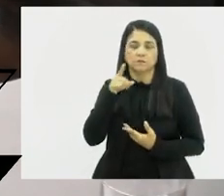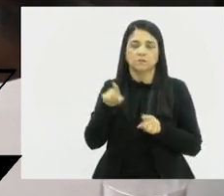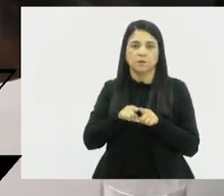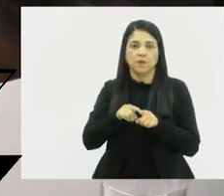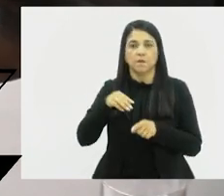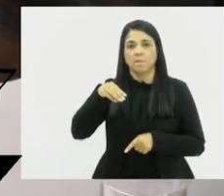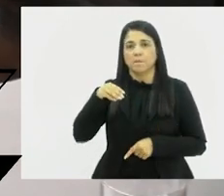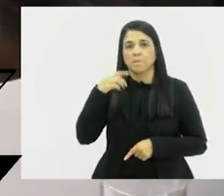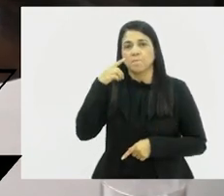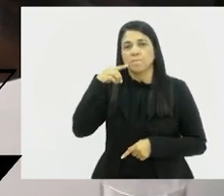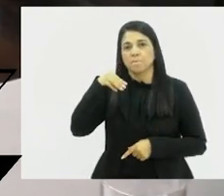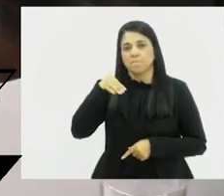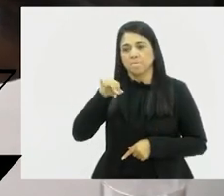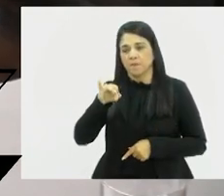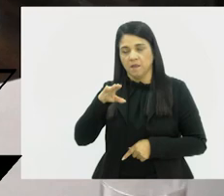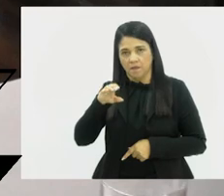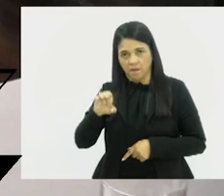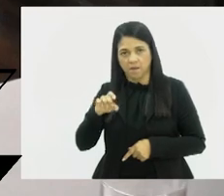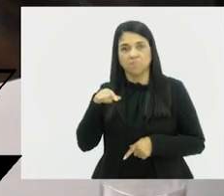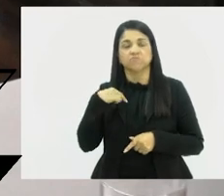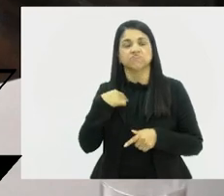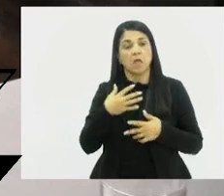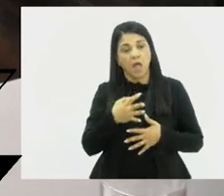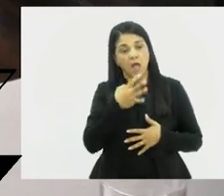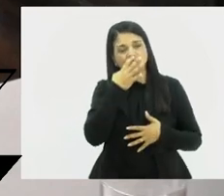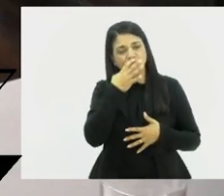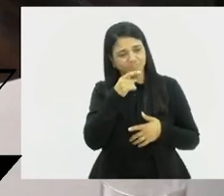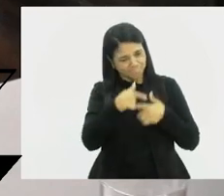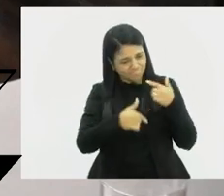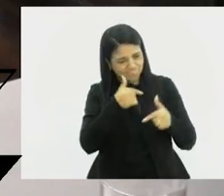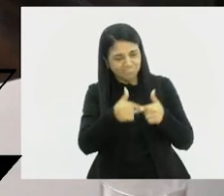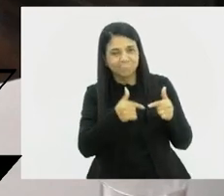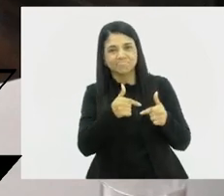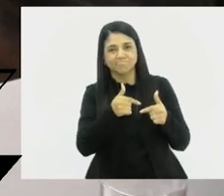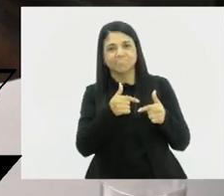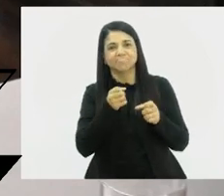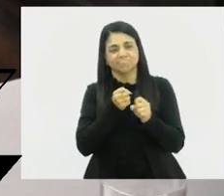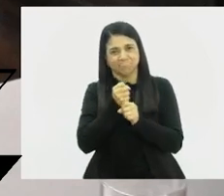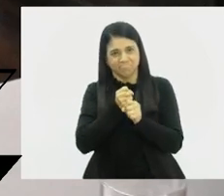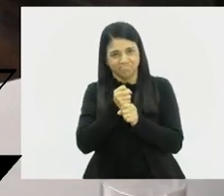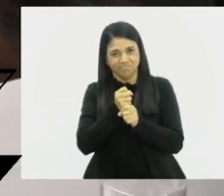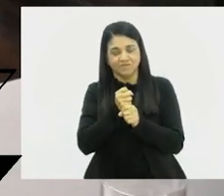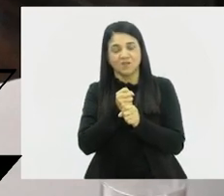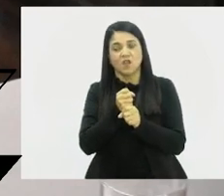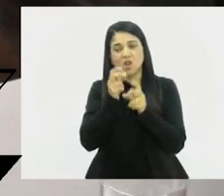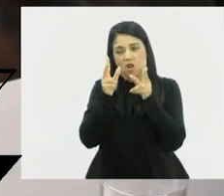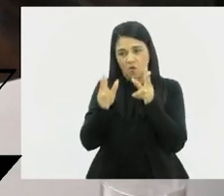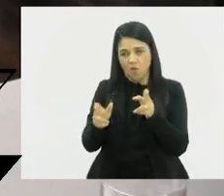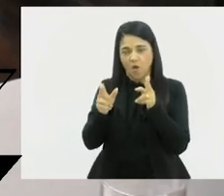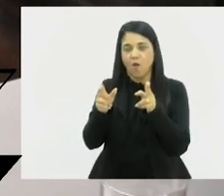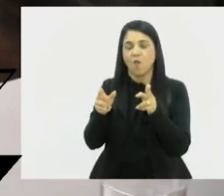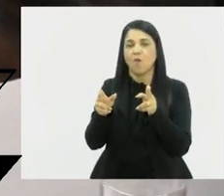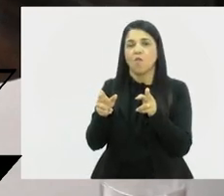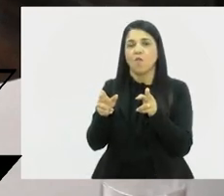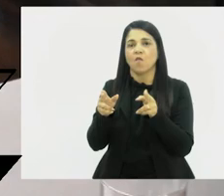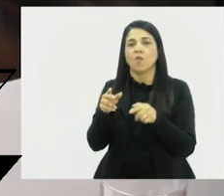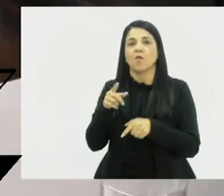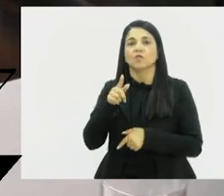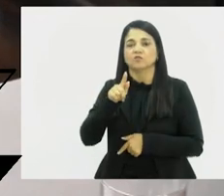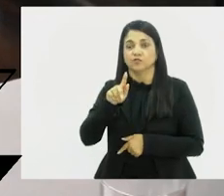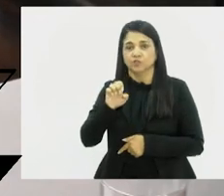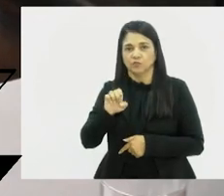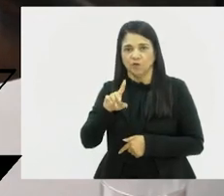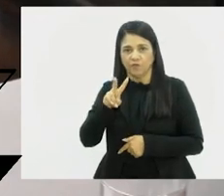também nós somos admiradoras do trabalho de longa data, não diferente do doutor deputado Giovanni